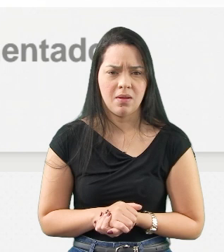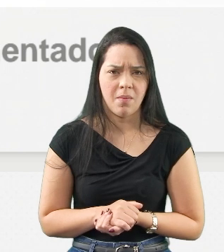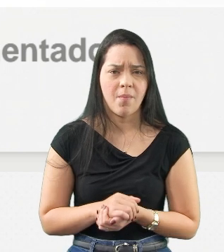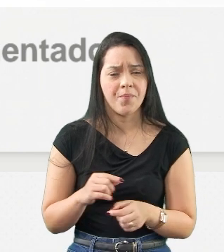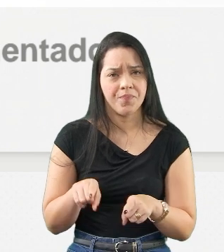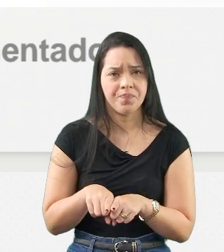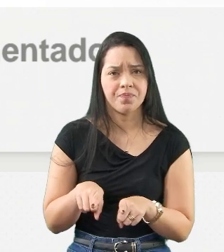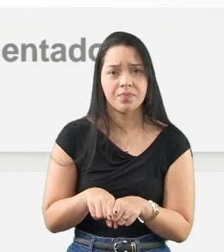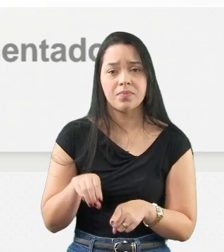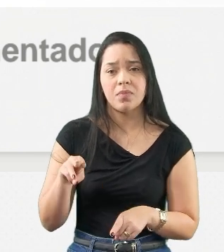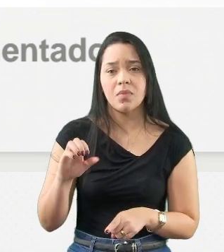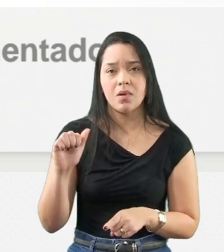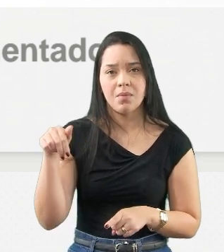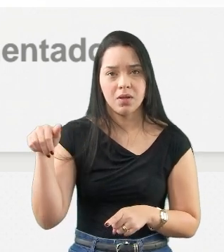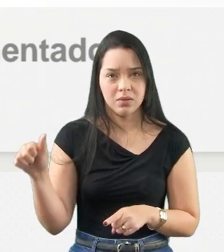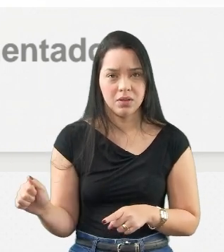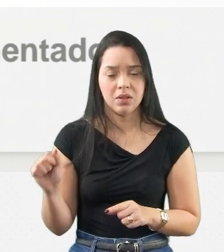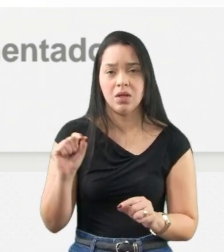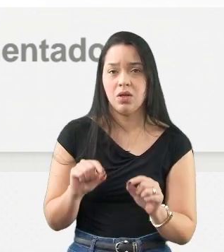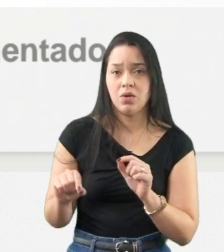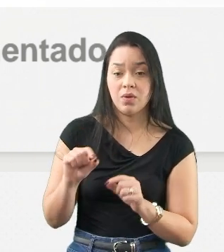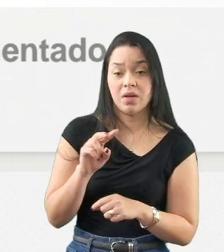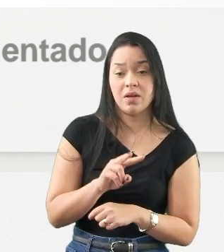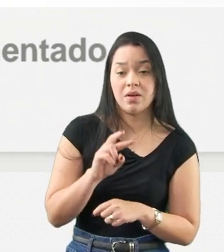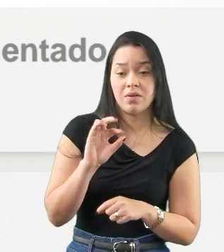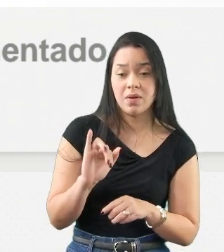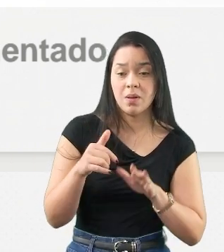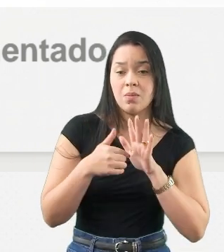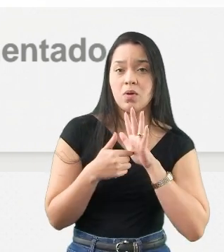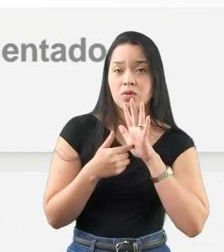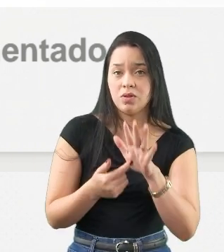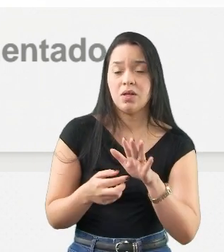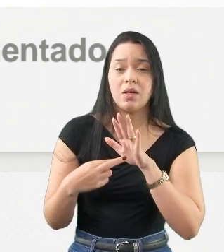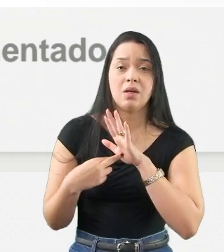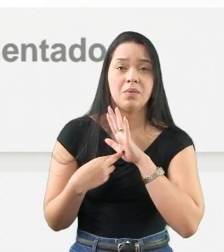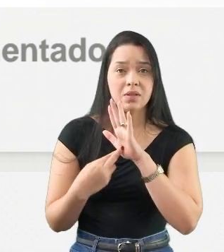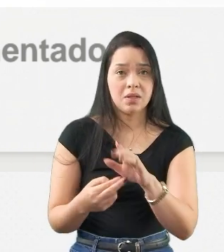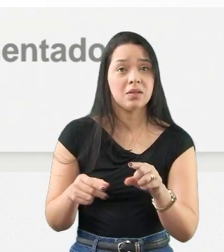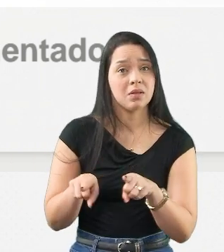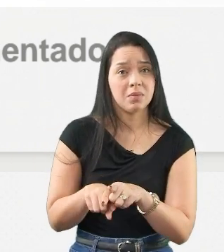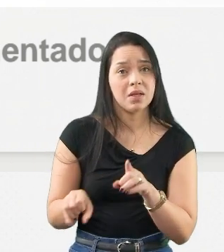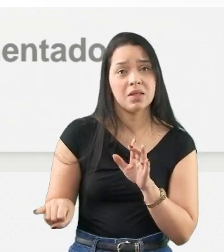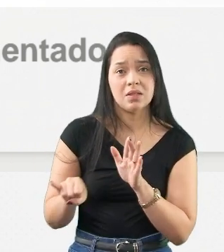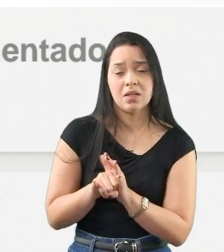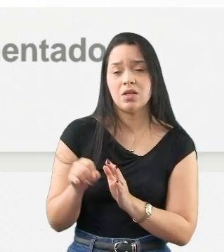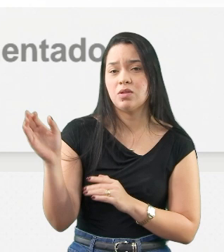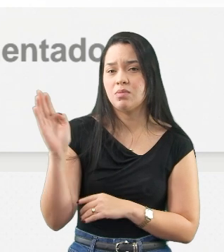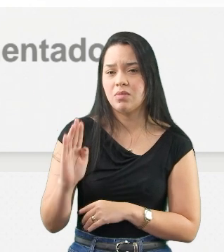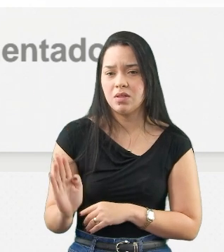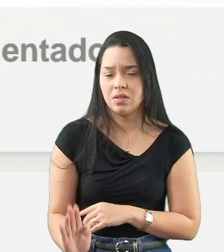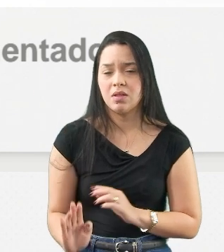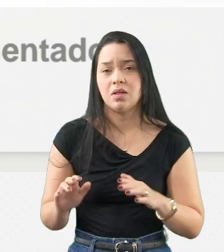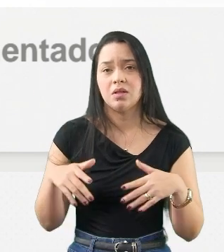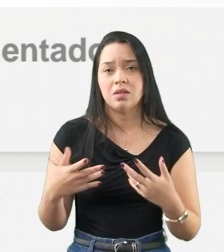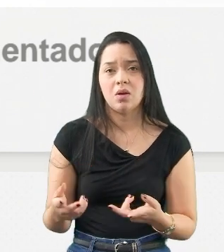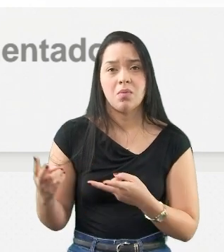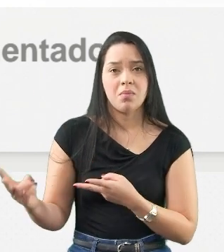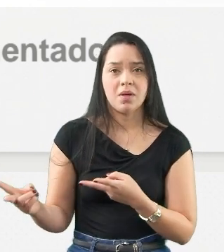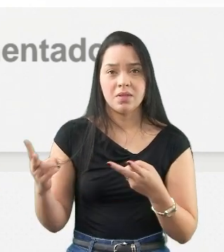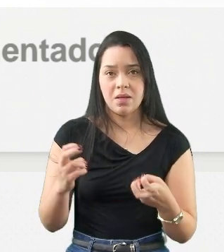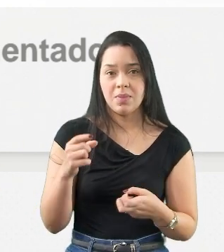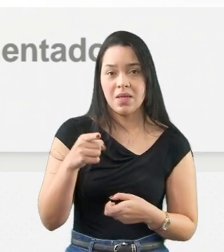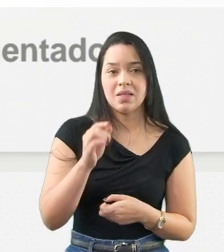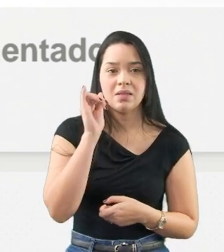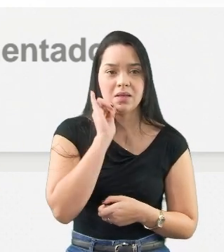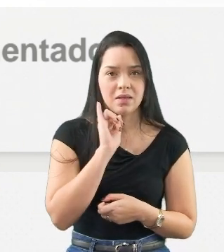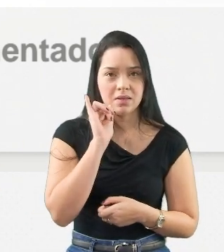esse Macunaíma, de Mário de Andrade, ele vai justamente representar essa identidade brasileira. Então a gente percebe que esse